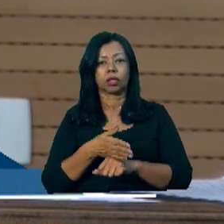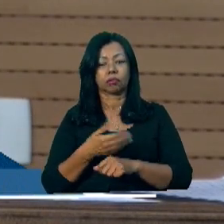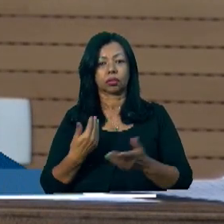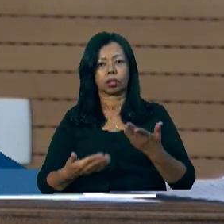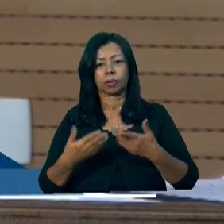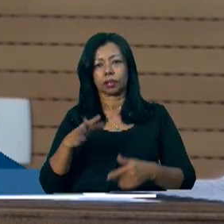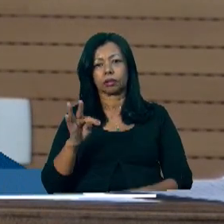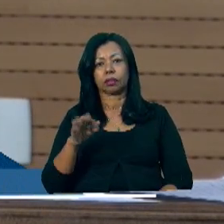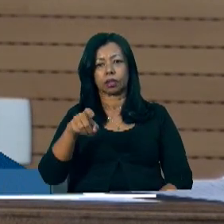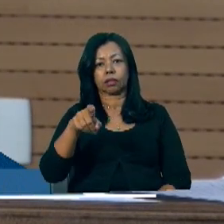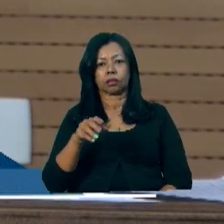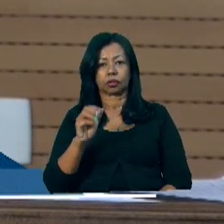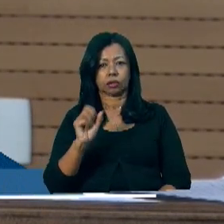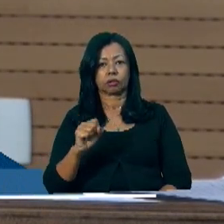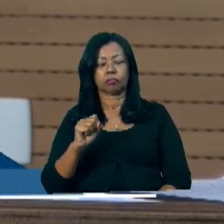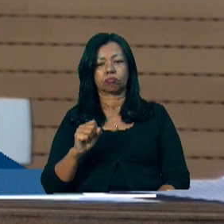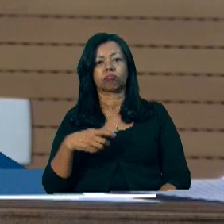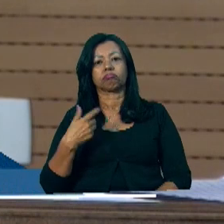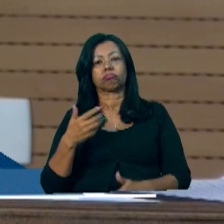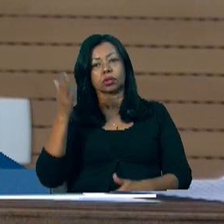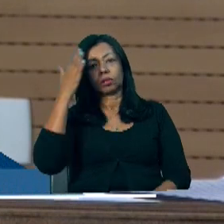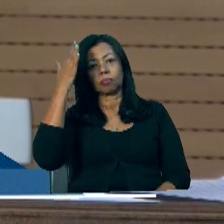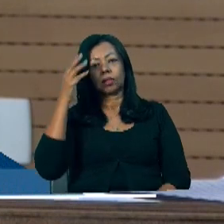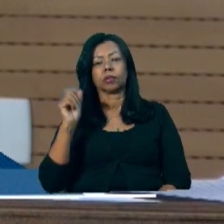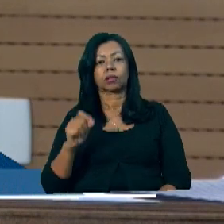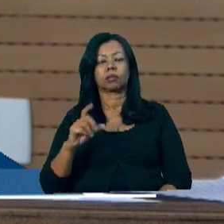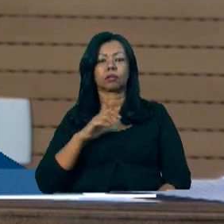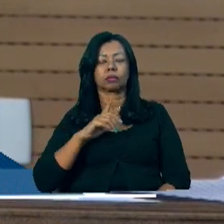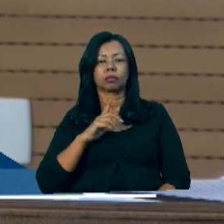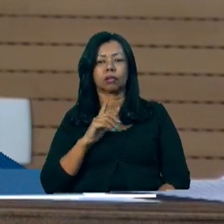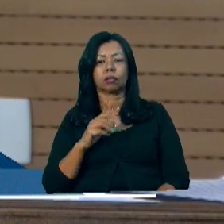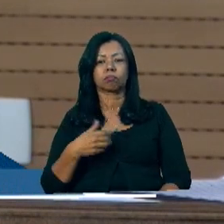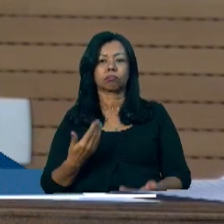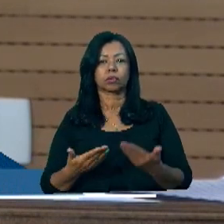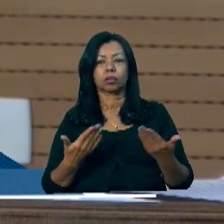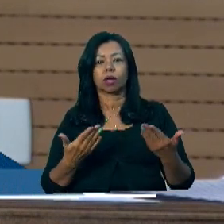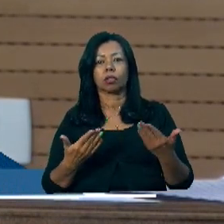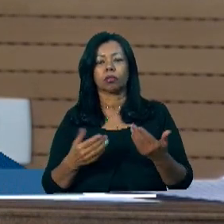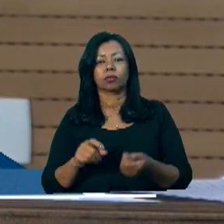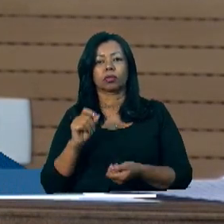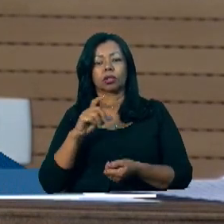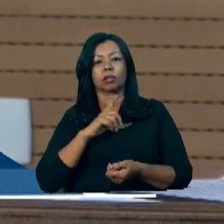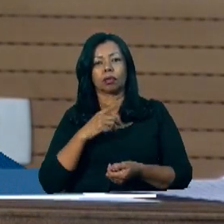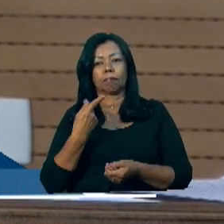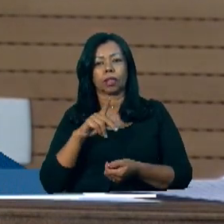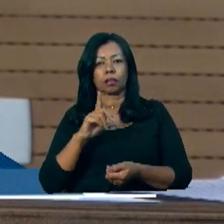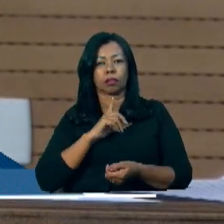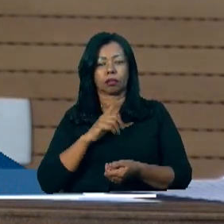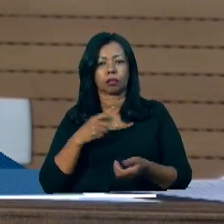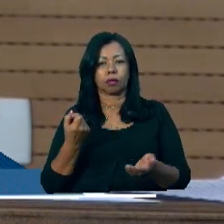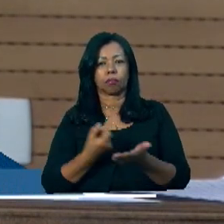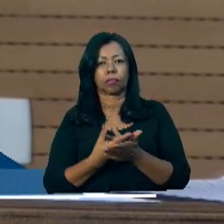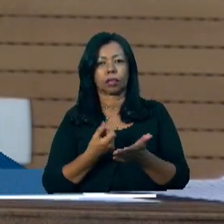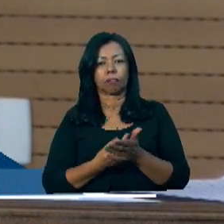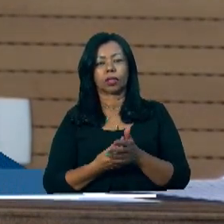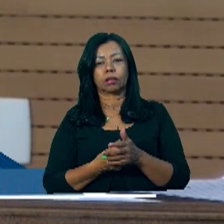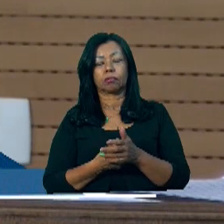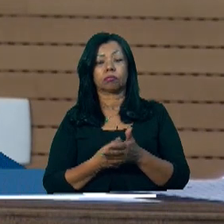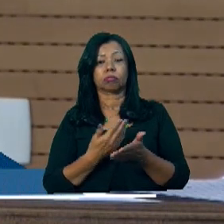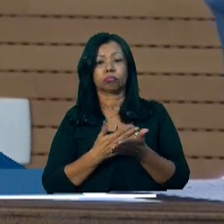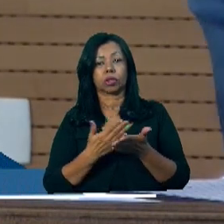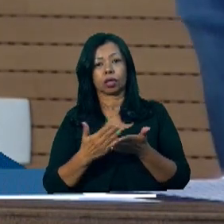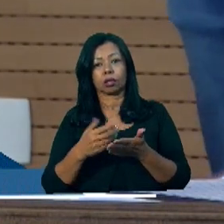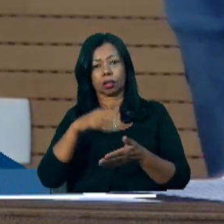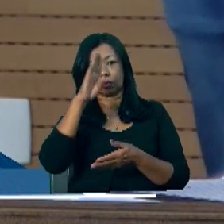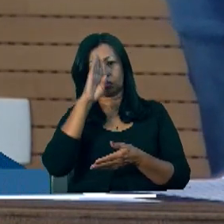de taxas essa vida que existe relativa relativização do termo para que exista o pagamento Como regra e